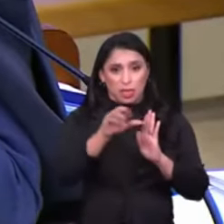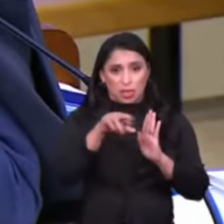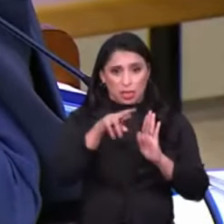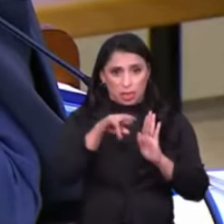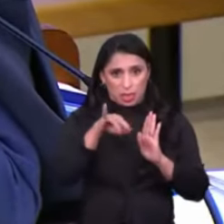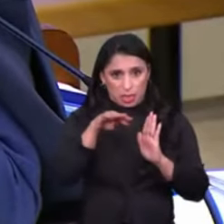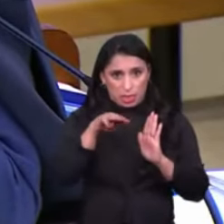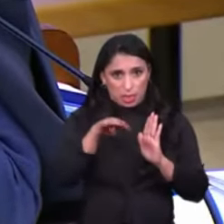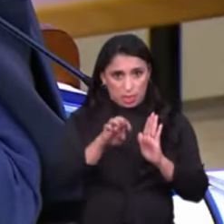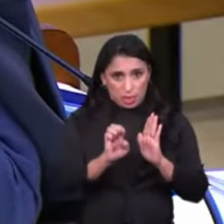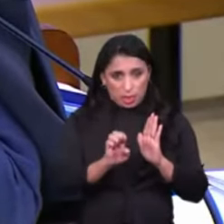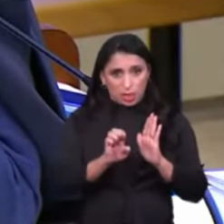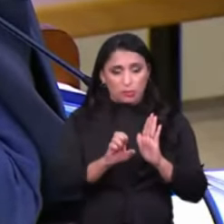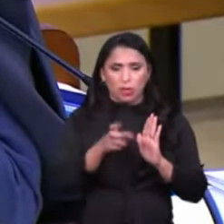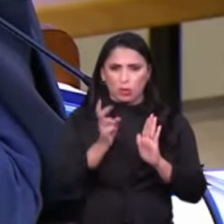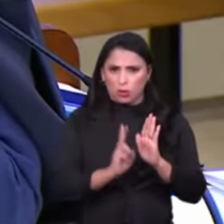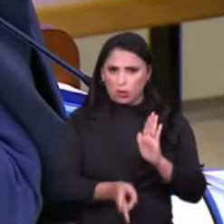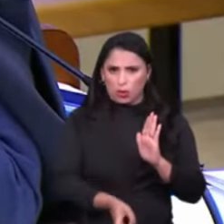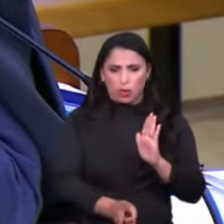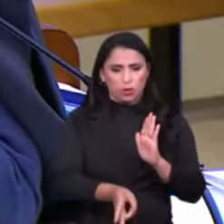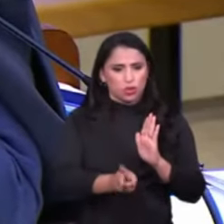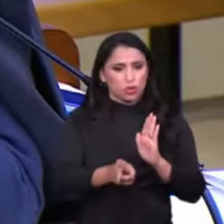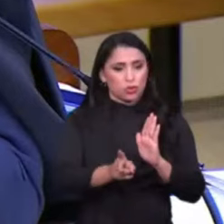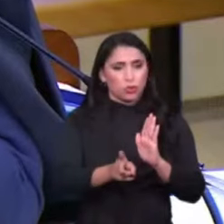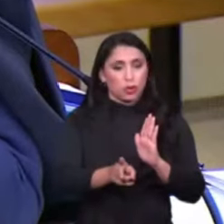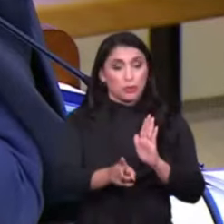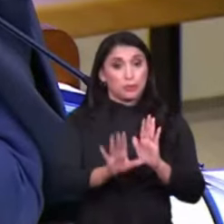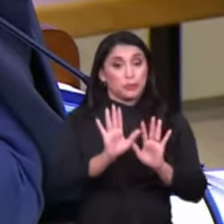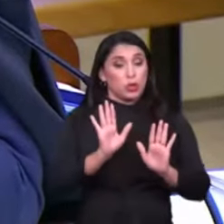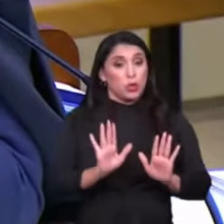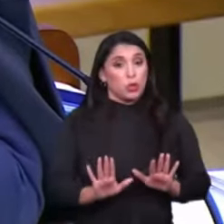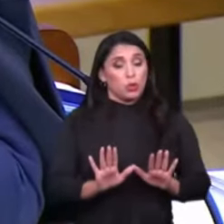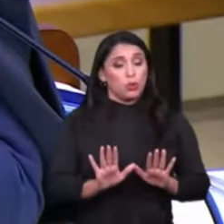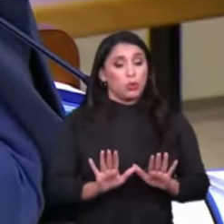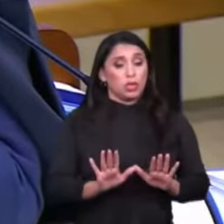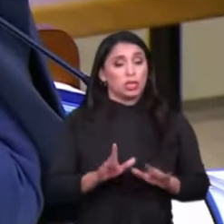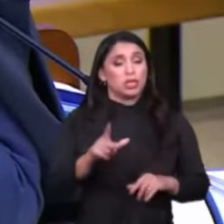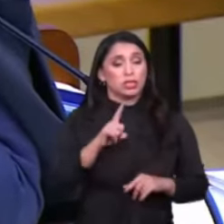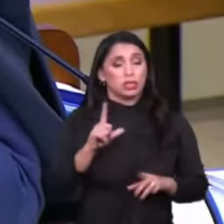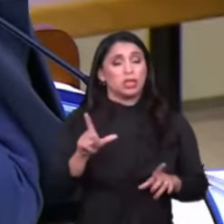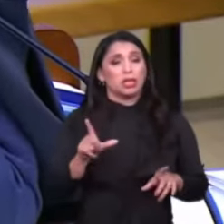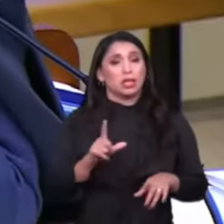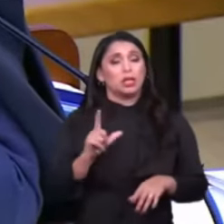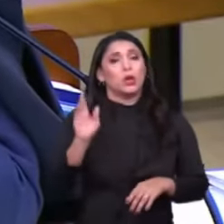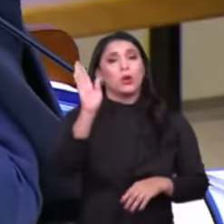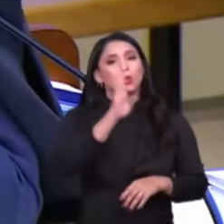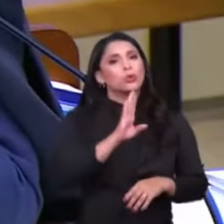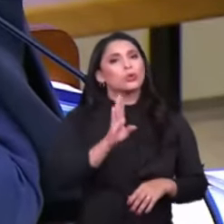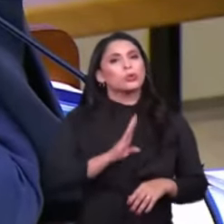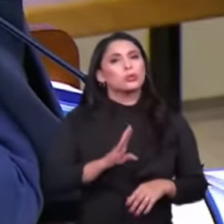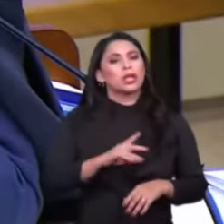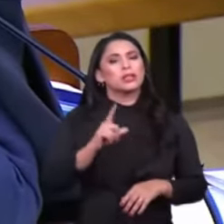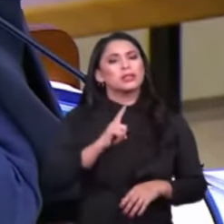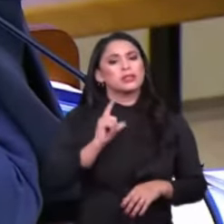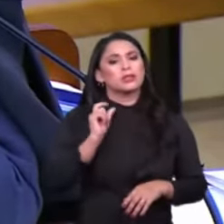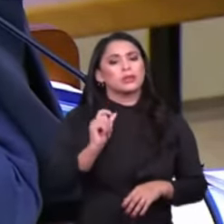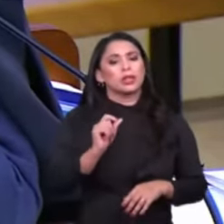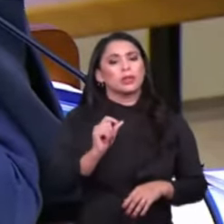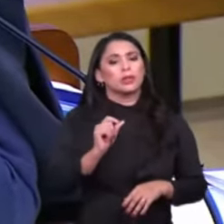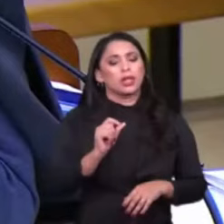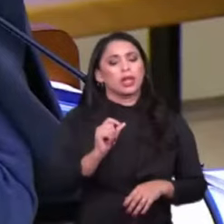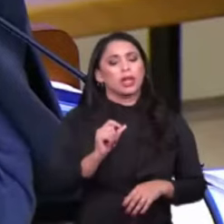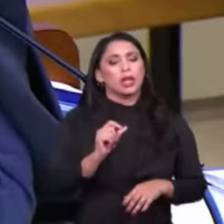a conduta do usuário, o que é inclusive, o Brasil inclusive é signatário de